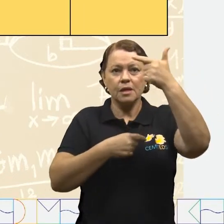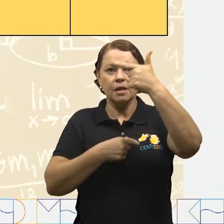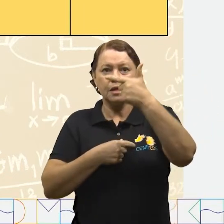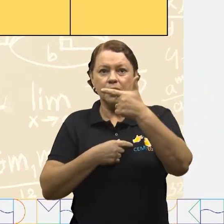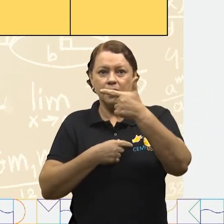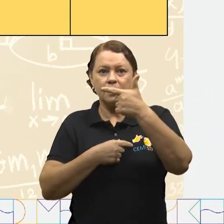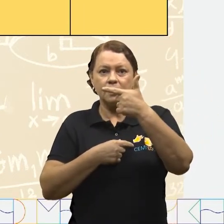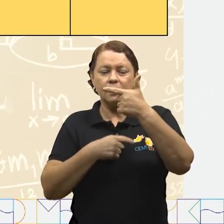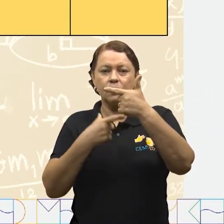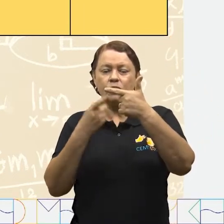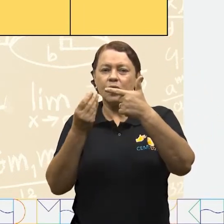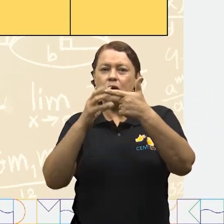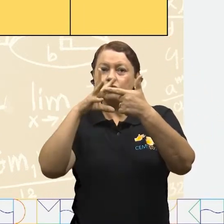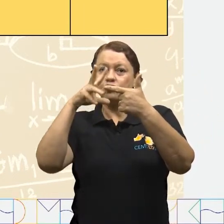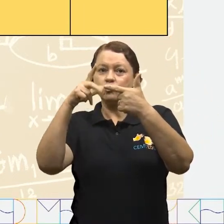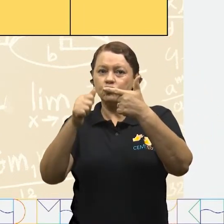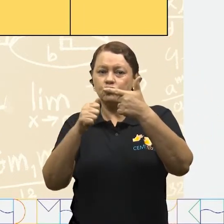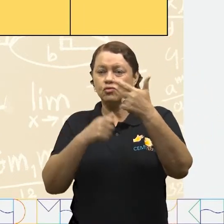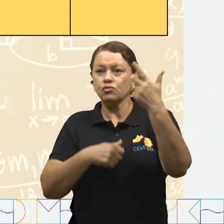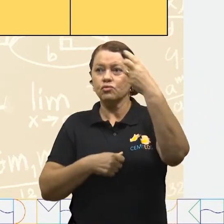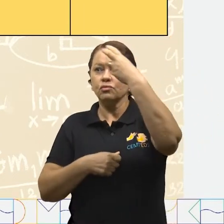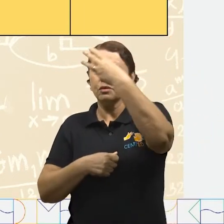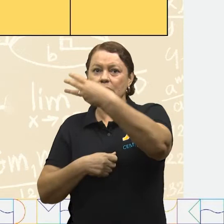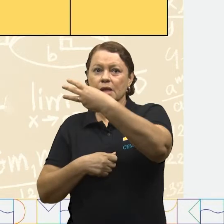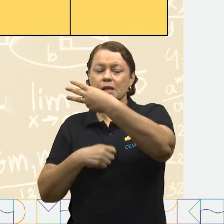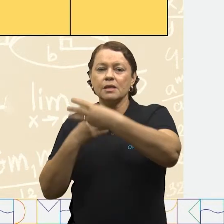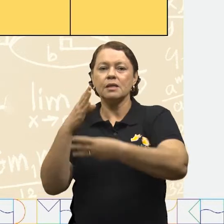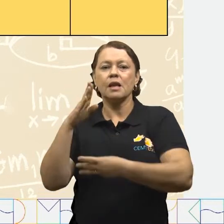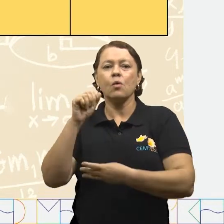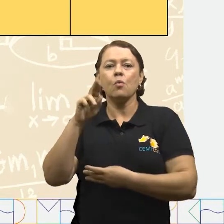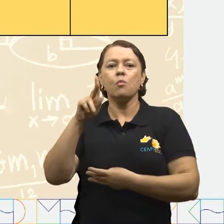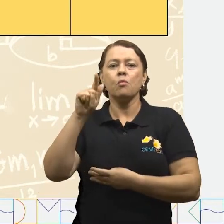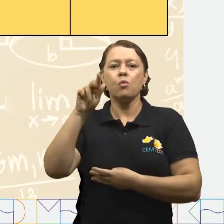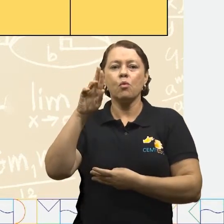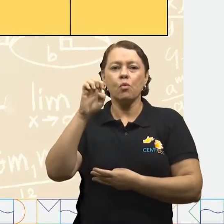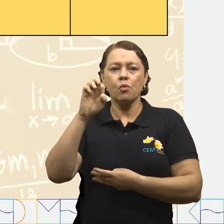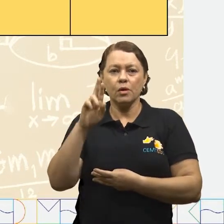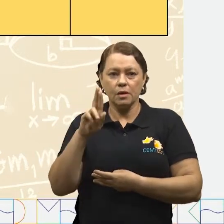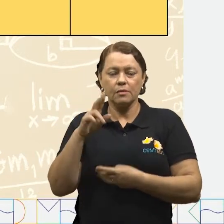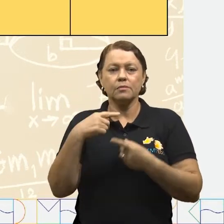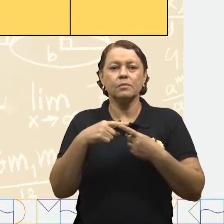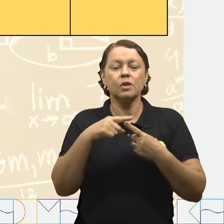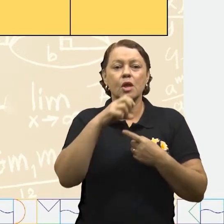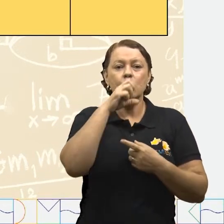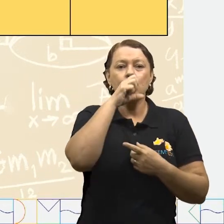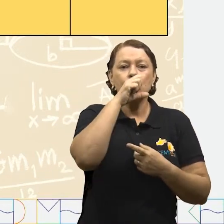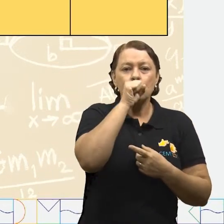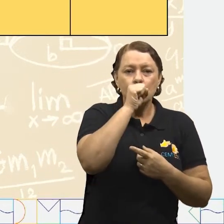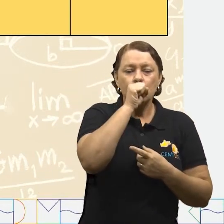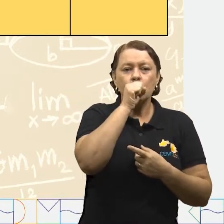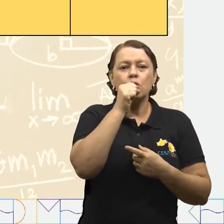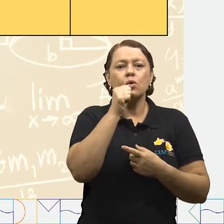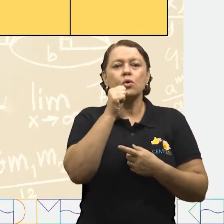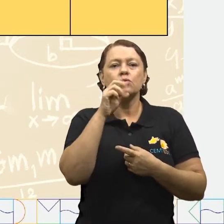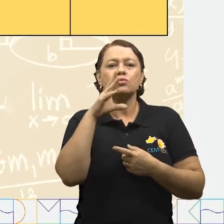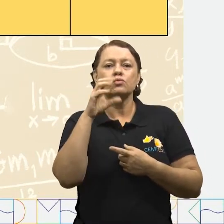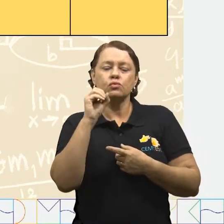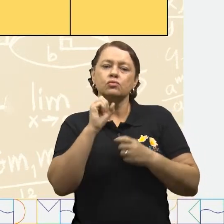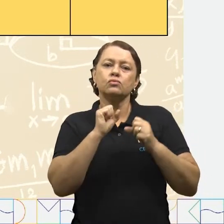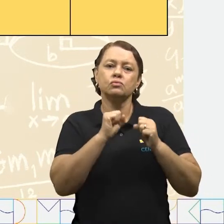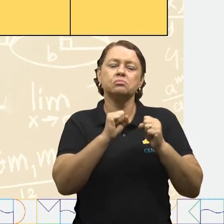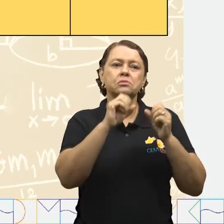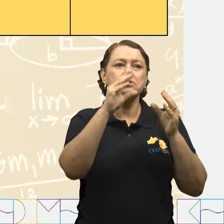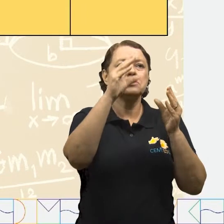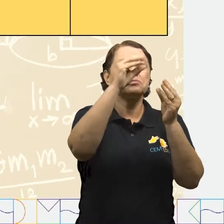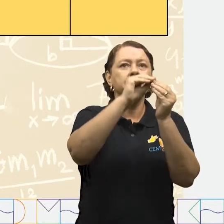nós temos x-tudo e na terceira coluna x-burguer de forma a que o suco de laranja pode acompanhar uma